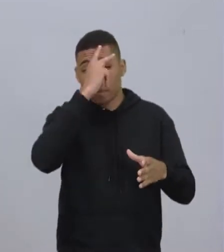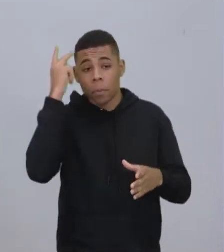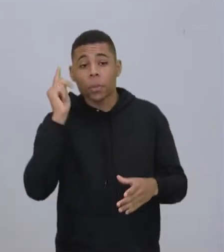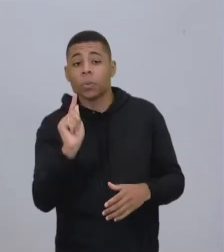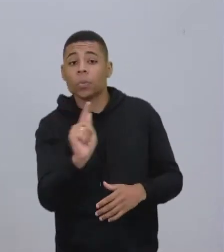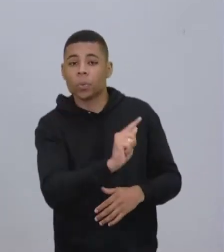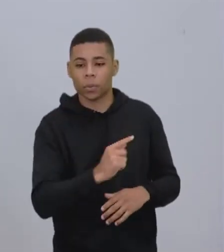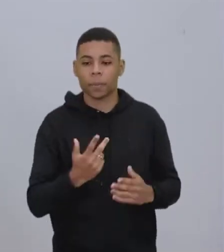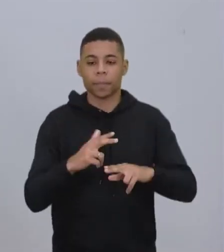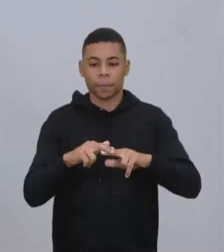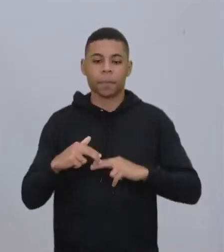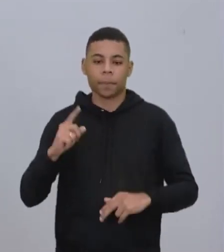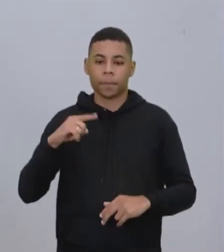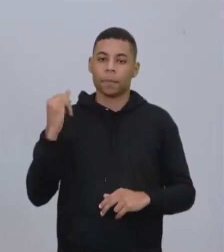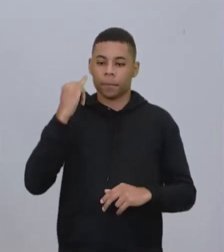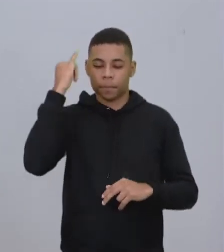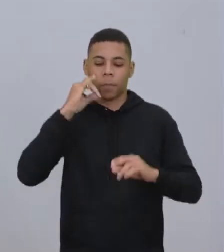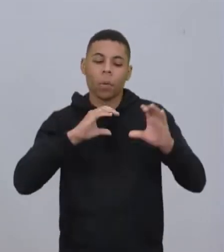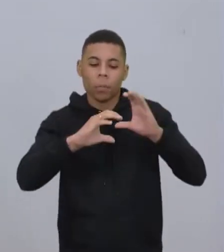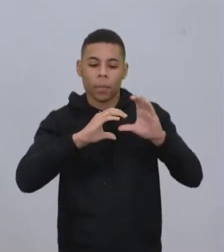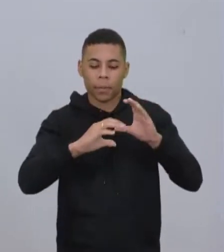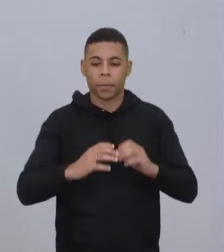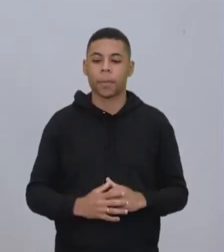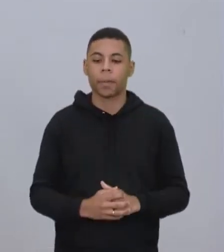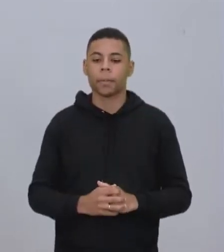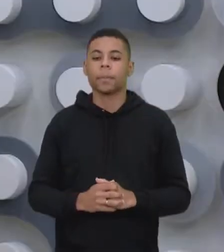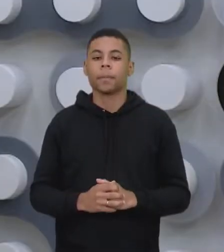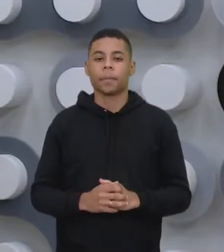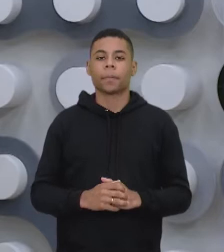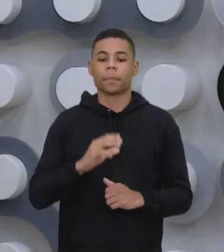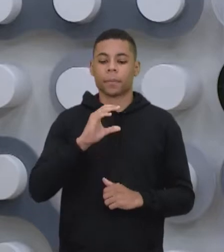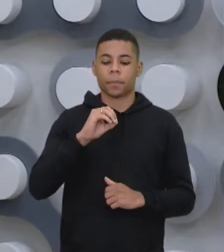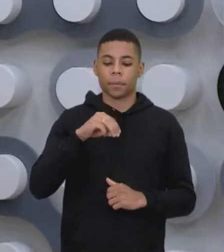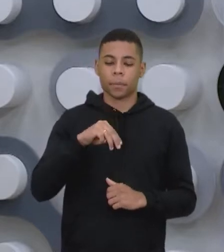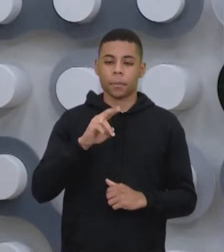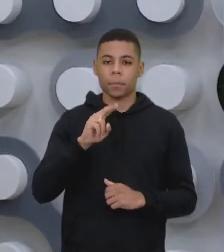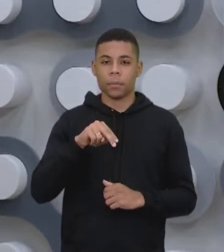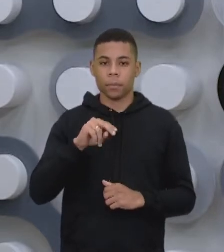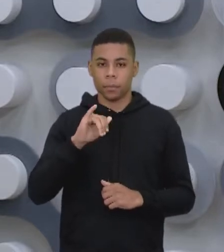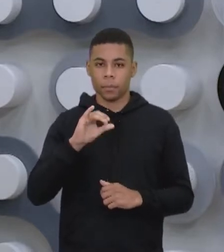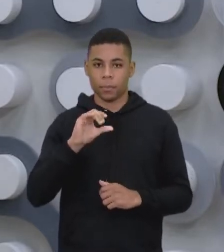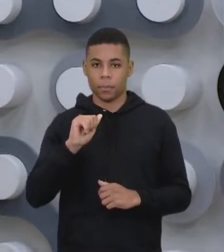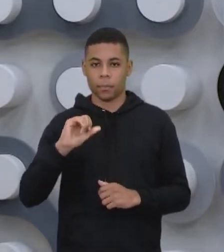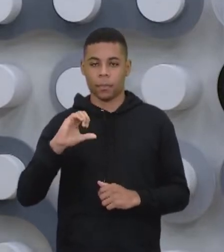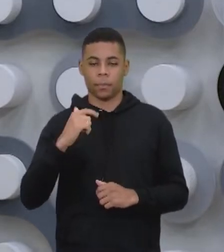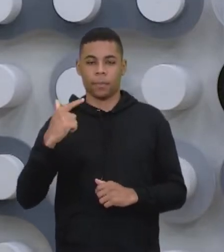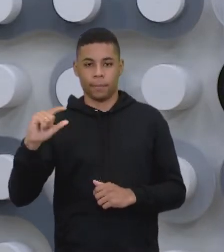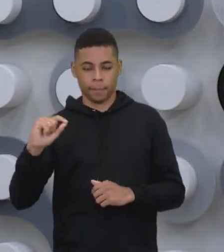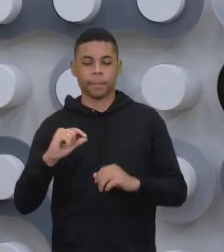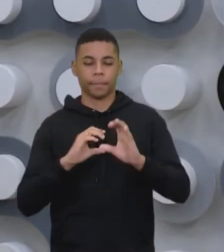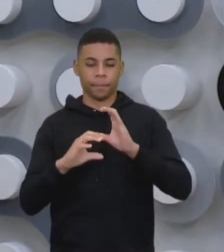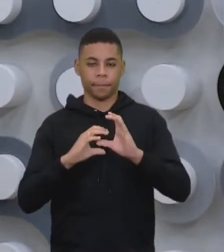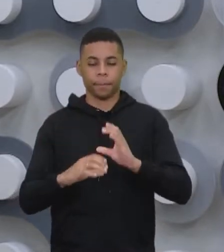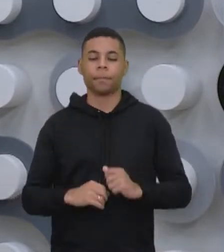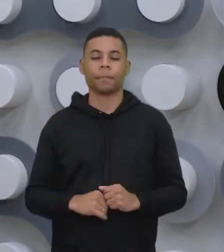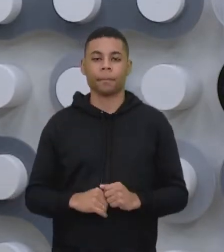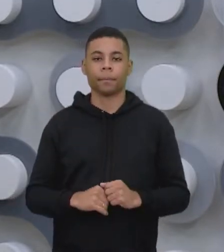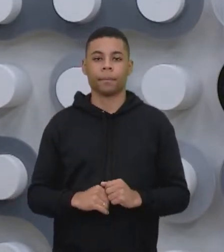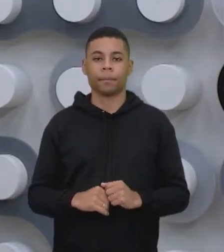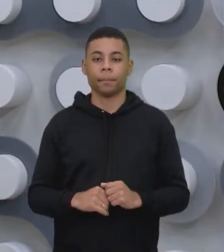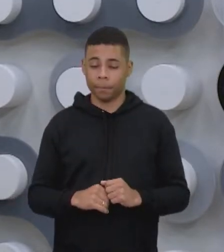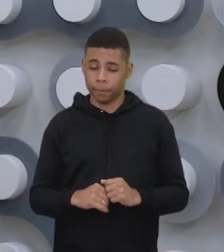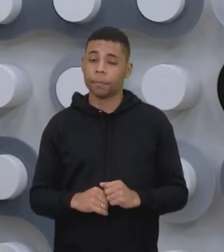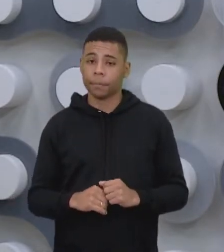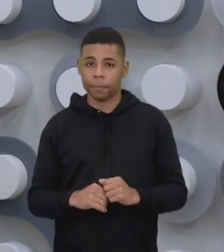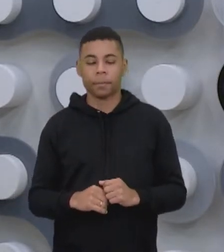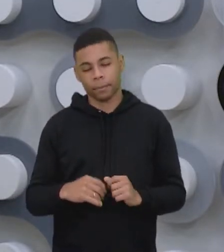que a palavra seria aí a comunicação. Comunicação é bacana, né? Porque a gente tem aquela noção de que, da mesma maneira que